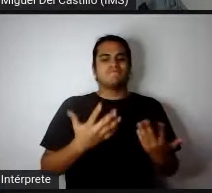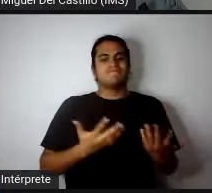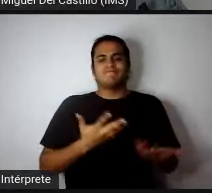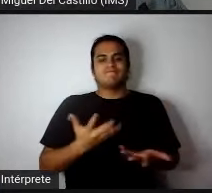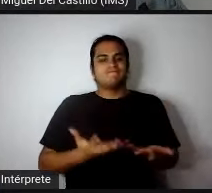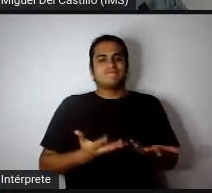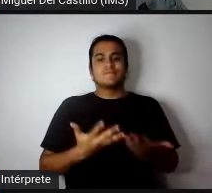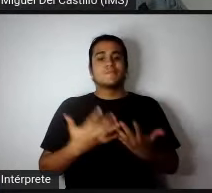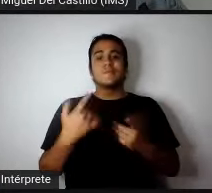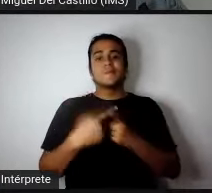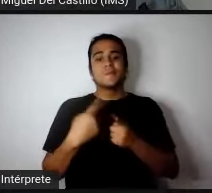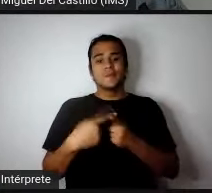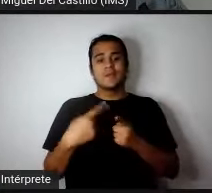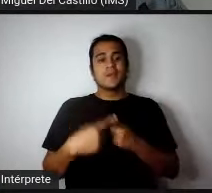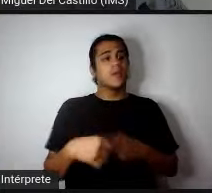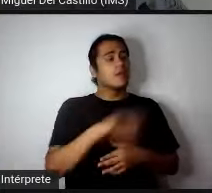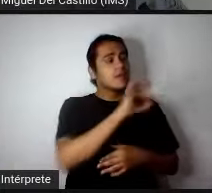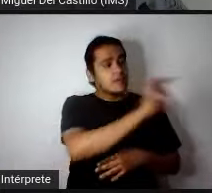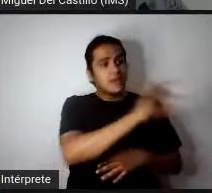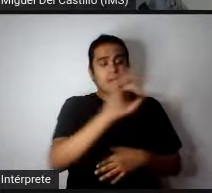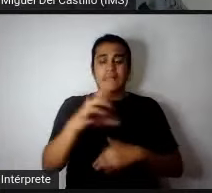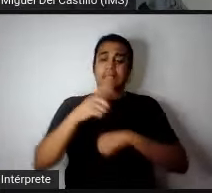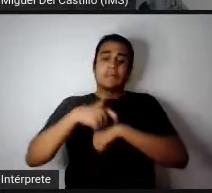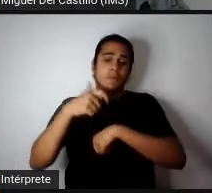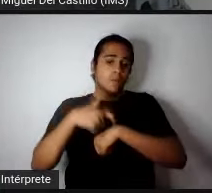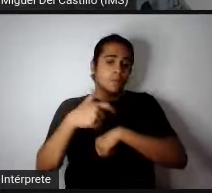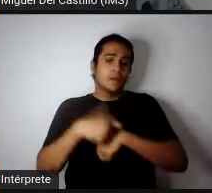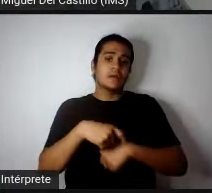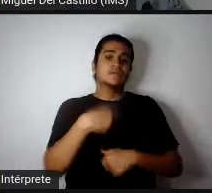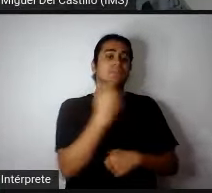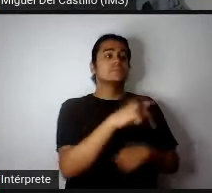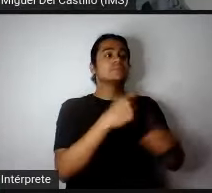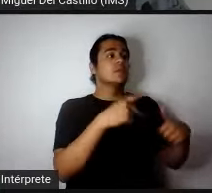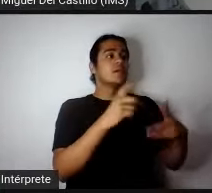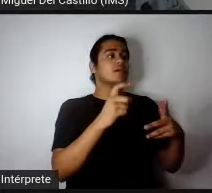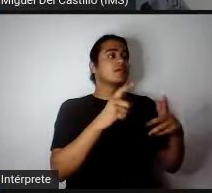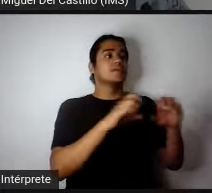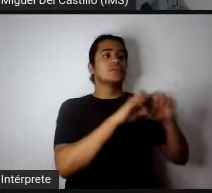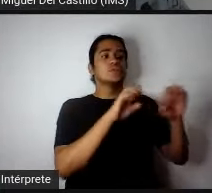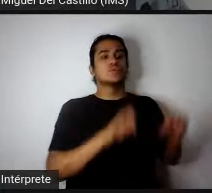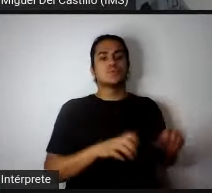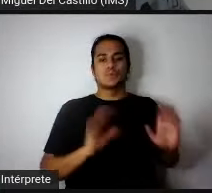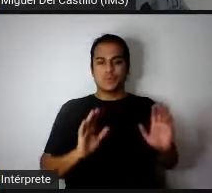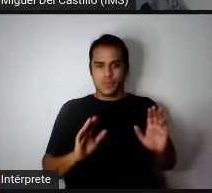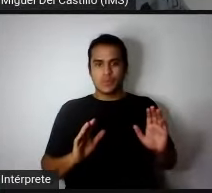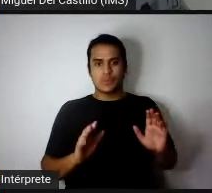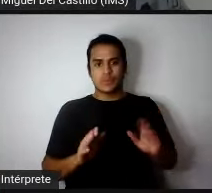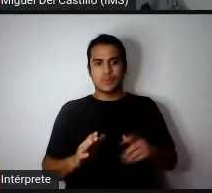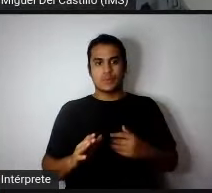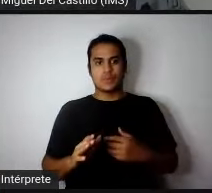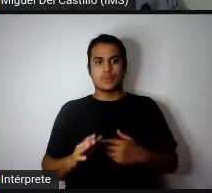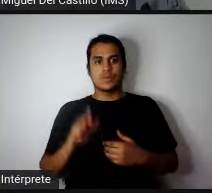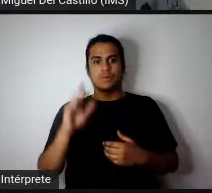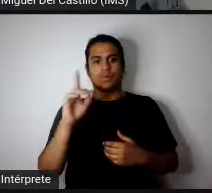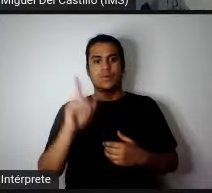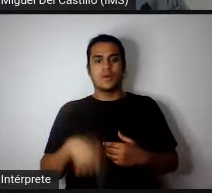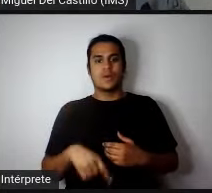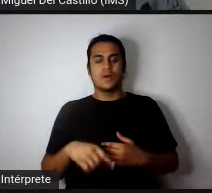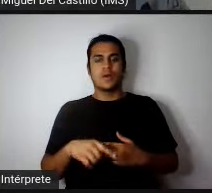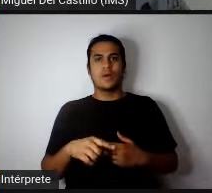porque cada momento tem a estrutura. Tem essa, como chama esse